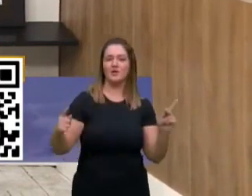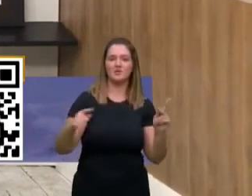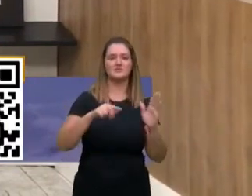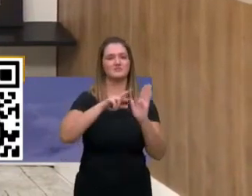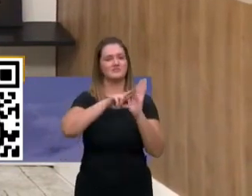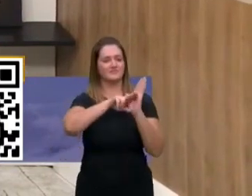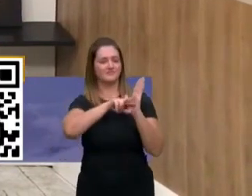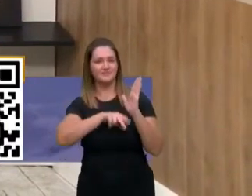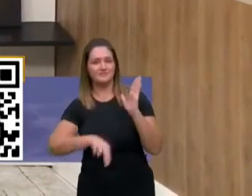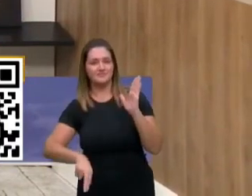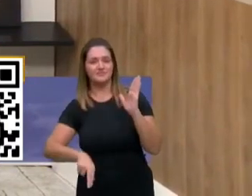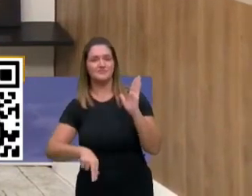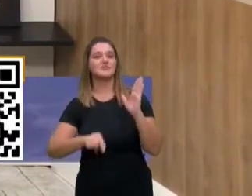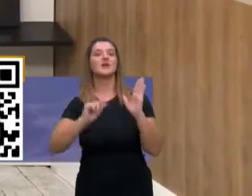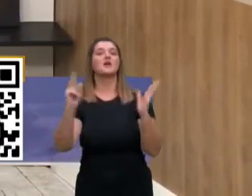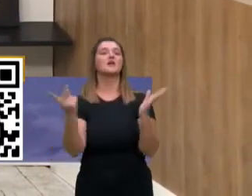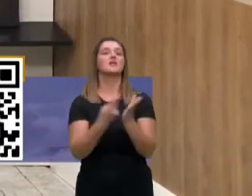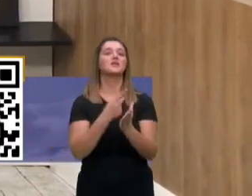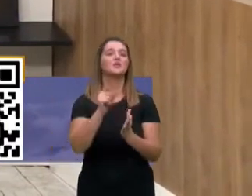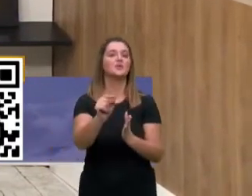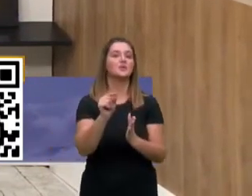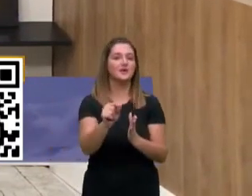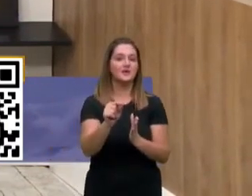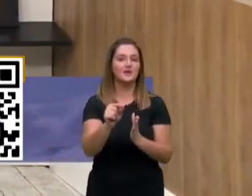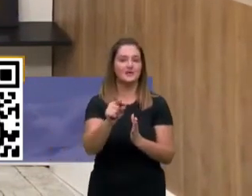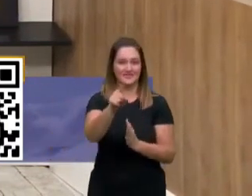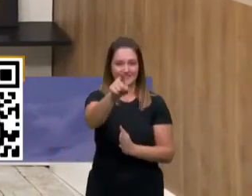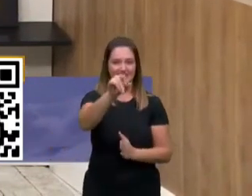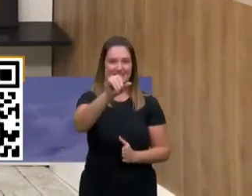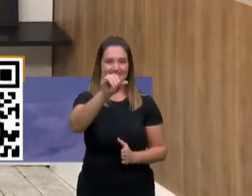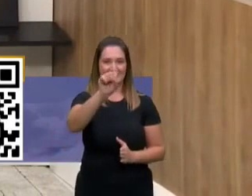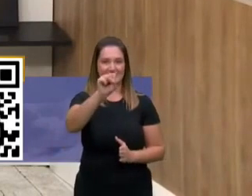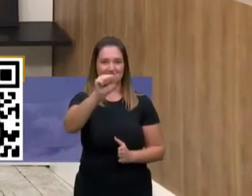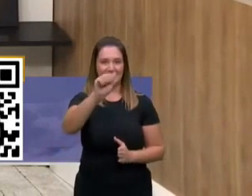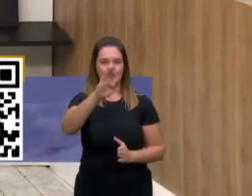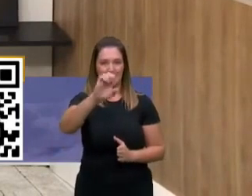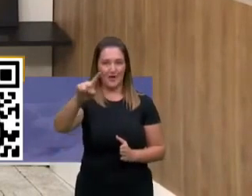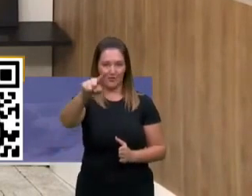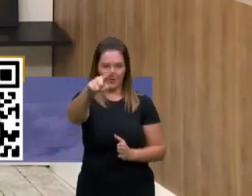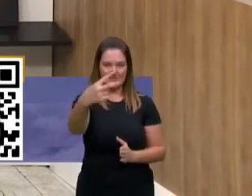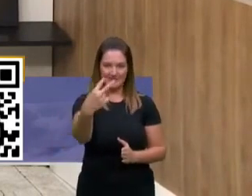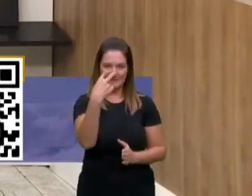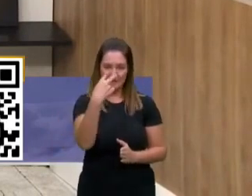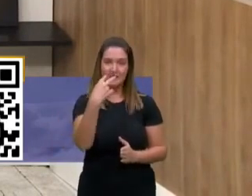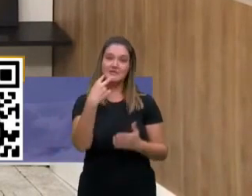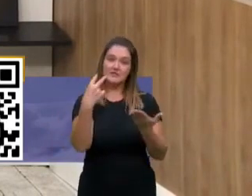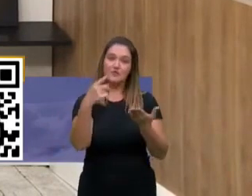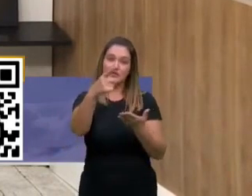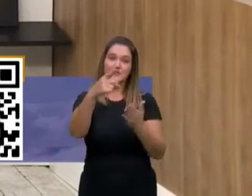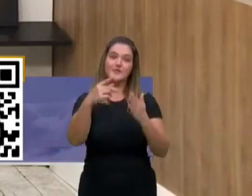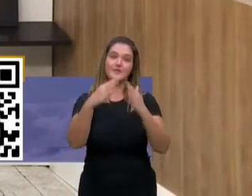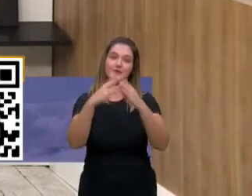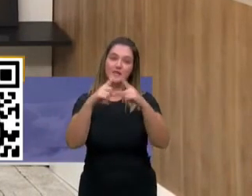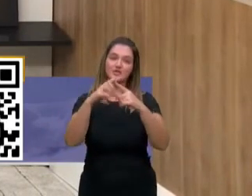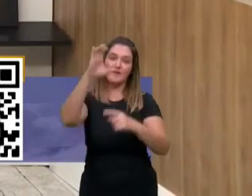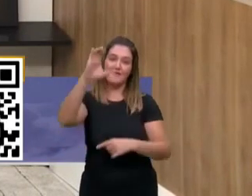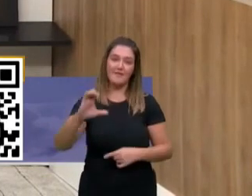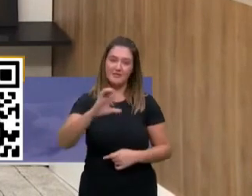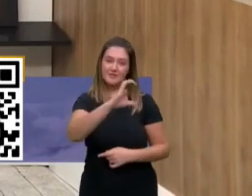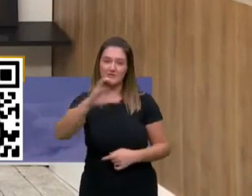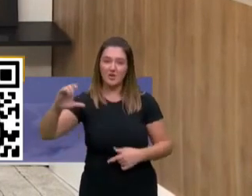se você for para Apocalipse 14:12, sabe o que vai acontecer, irmã Isabel? Atenção, irmã Isabel, você que é da Igreja